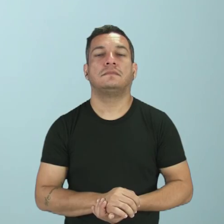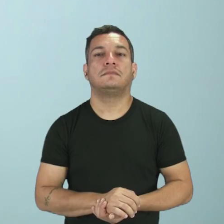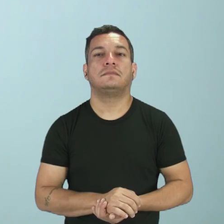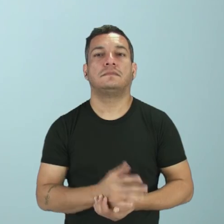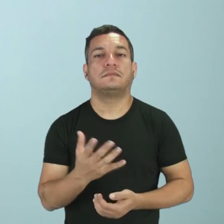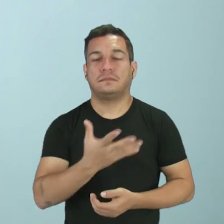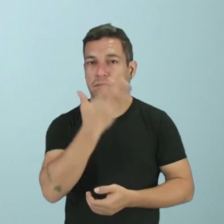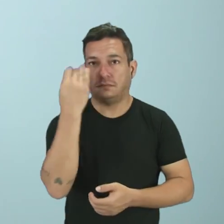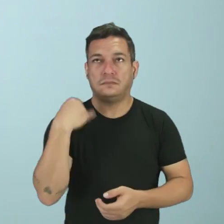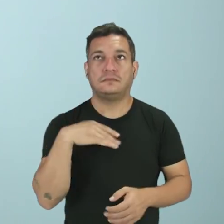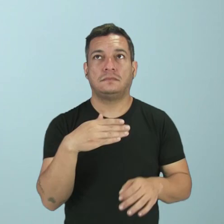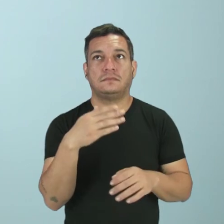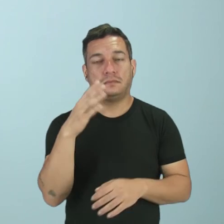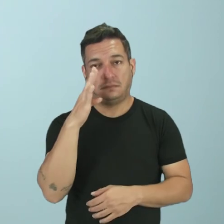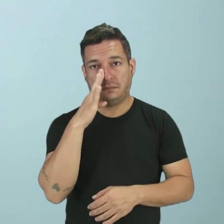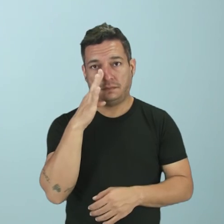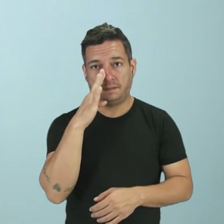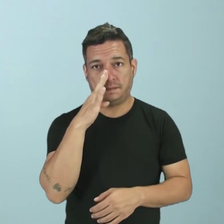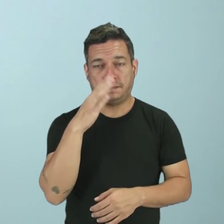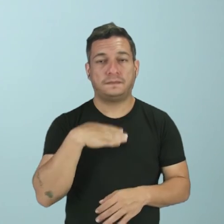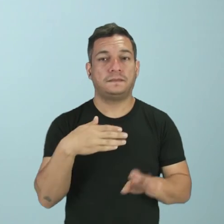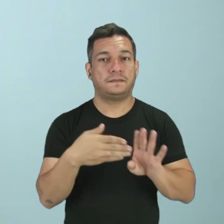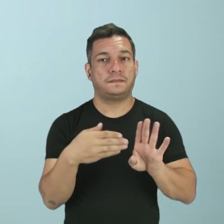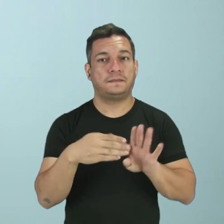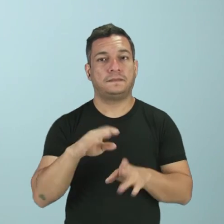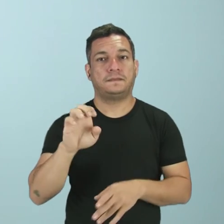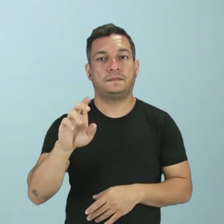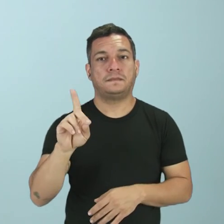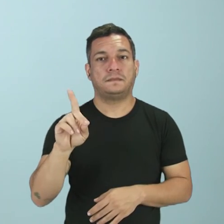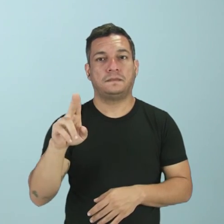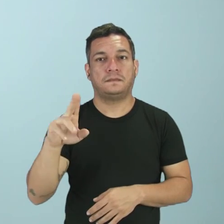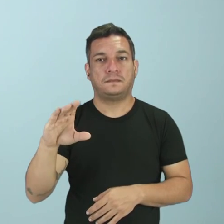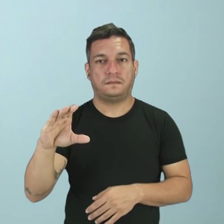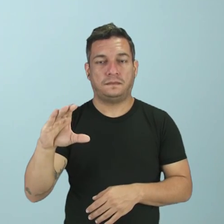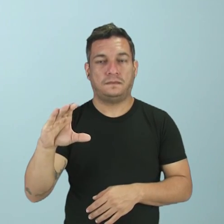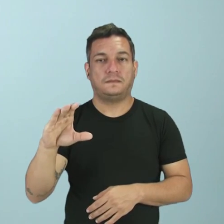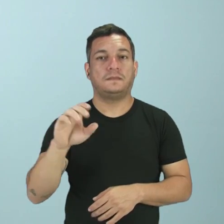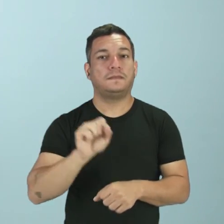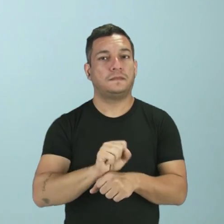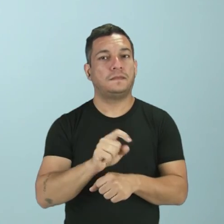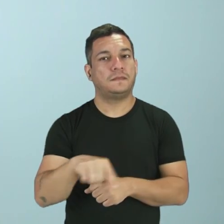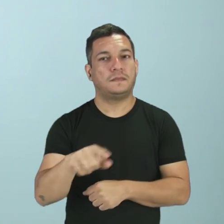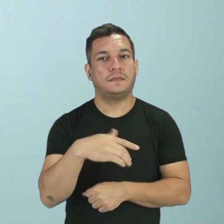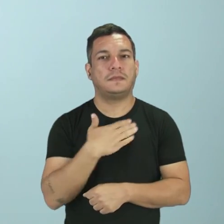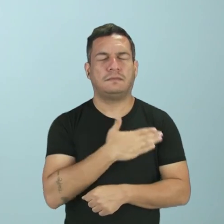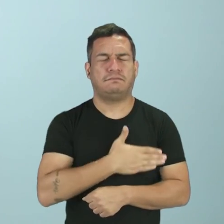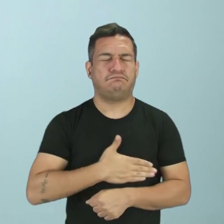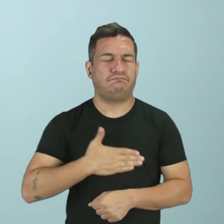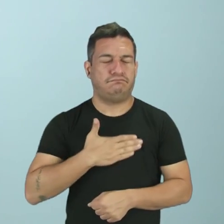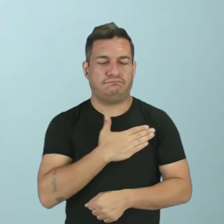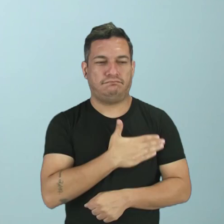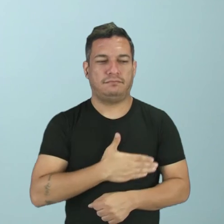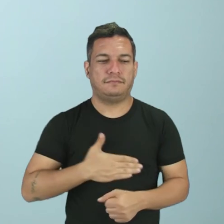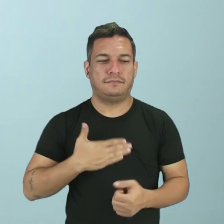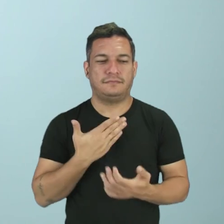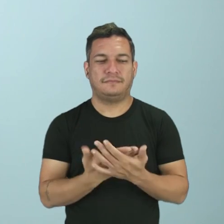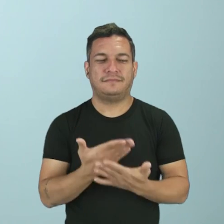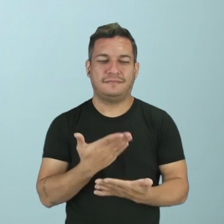Não esqueçam de assistir a plataforma Eduque, né? Espero que tenham gostado da